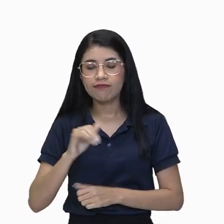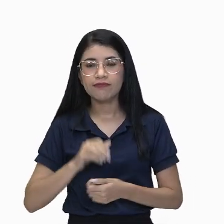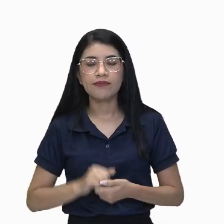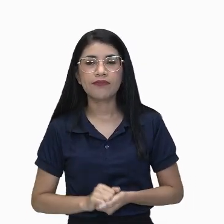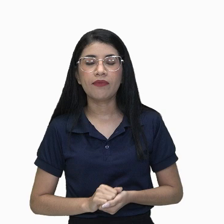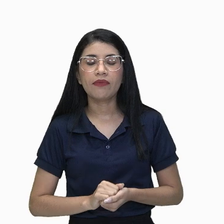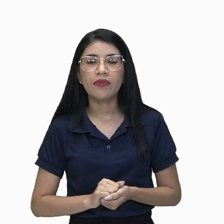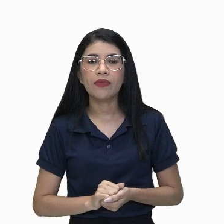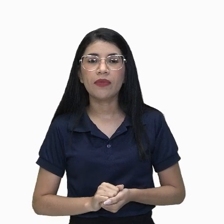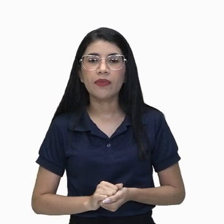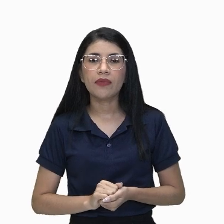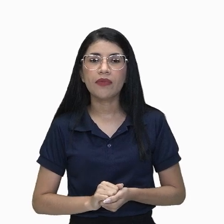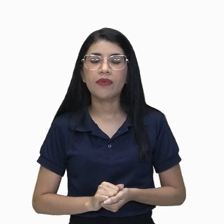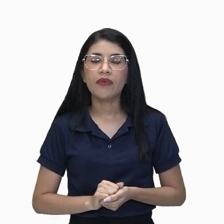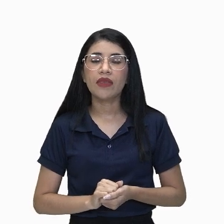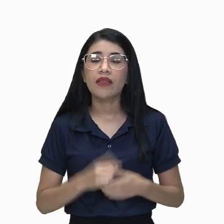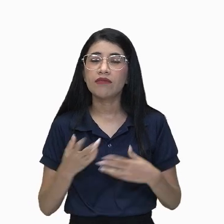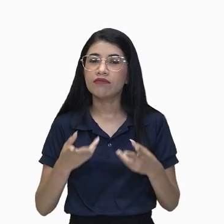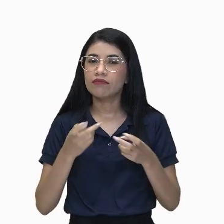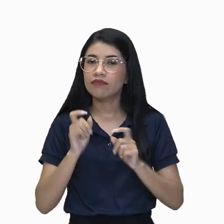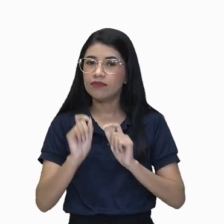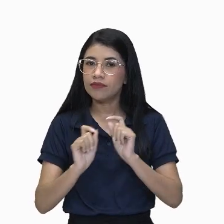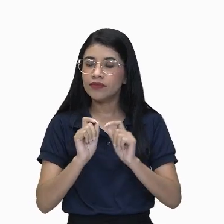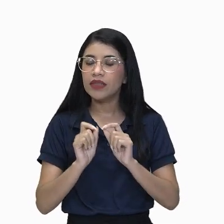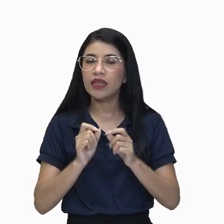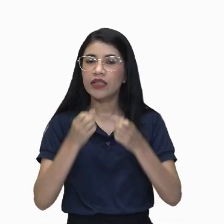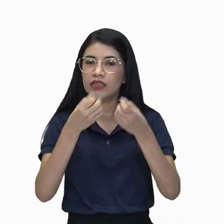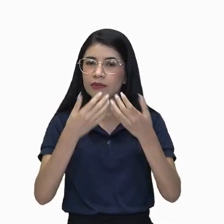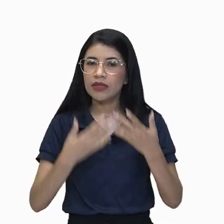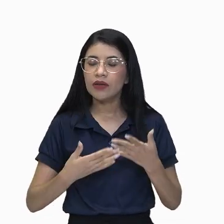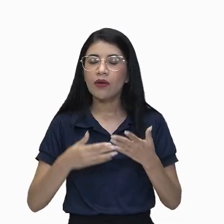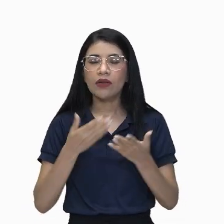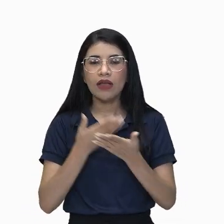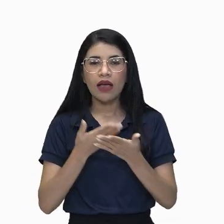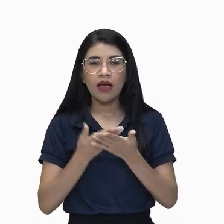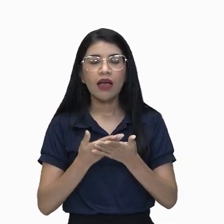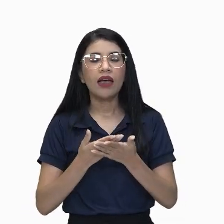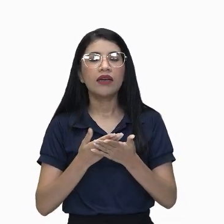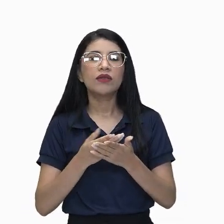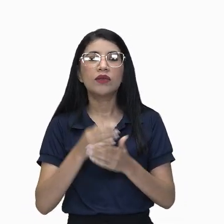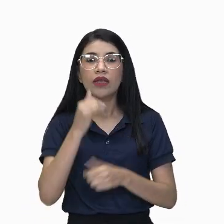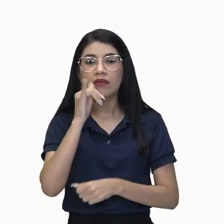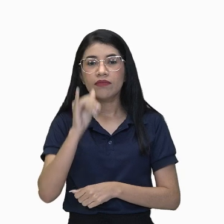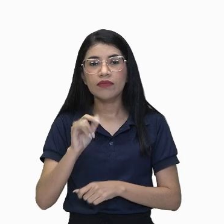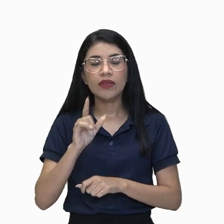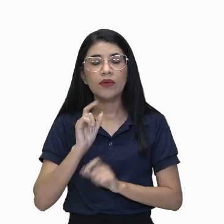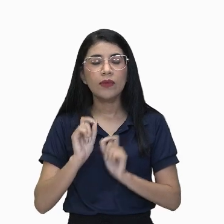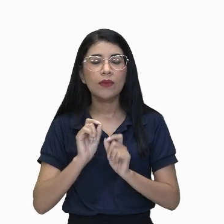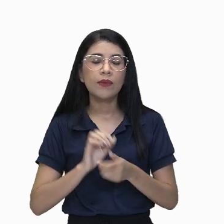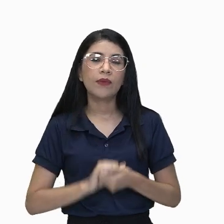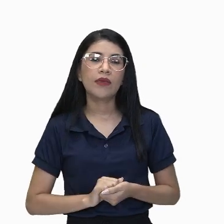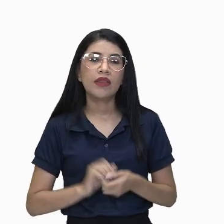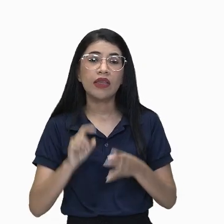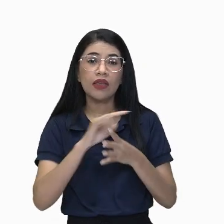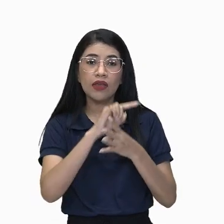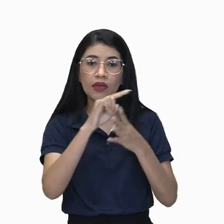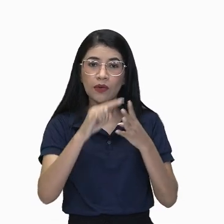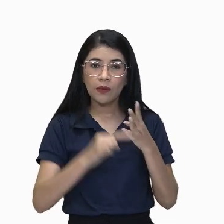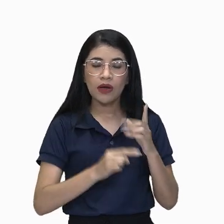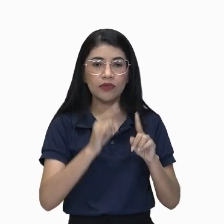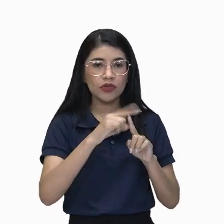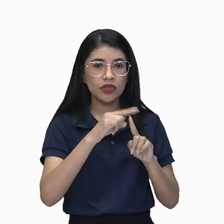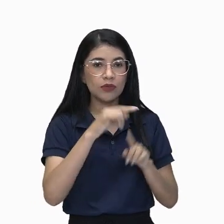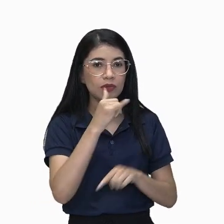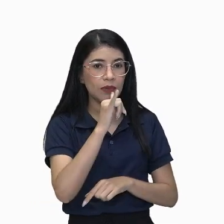elétrica. Vejam aí que nós falamos na eletrodinâmica, eu tenho aí as 4 grandezas